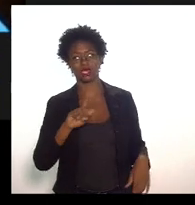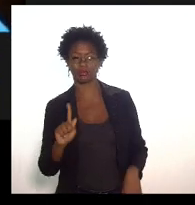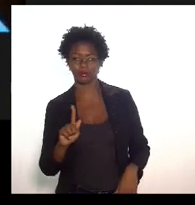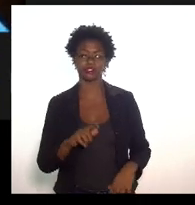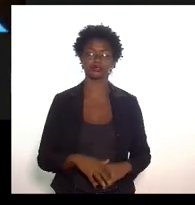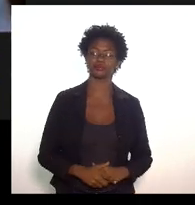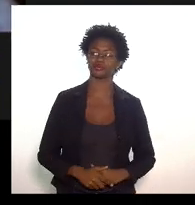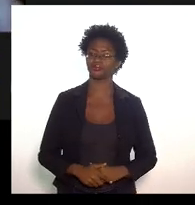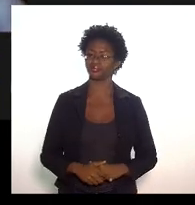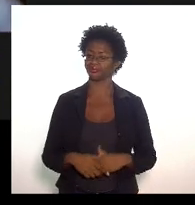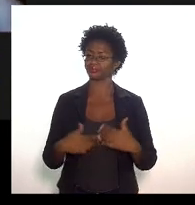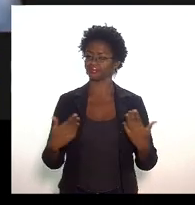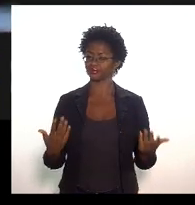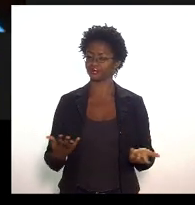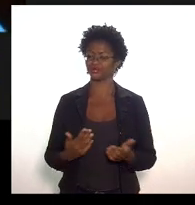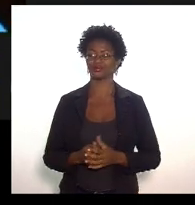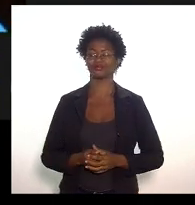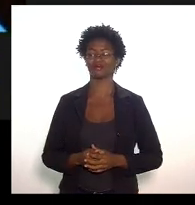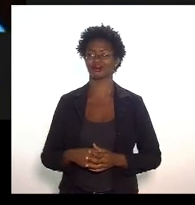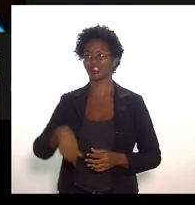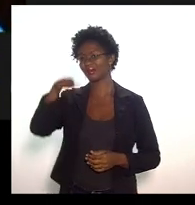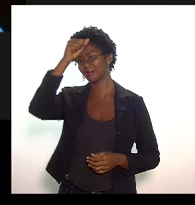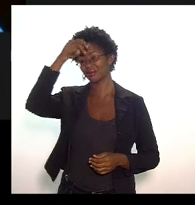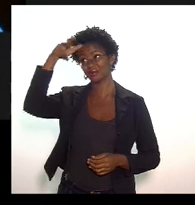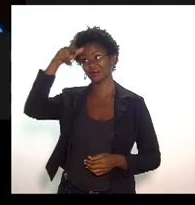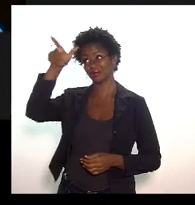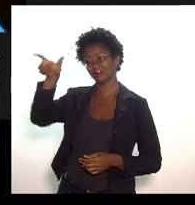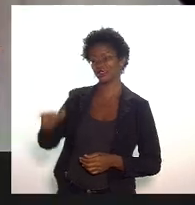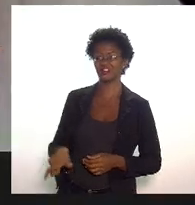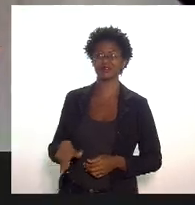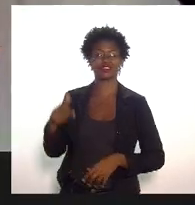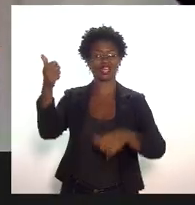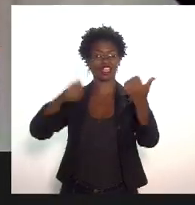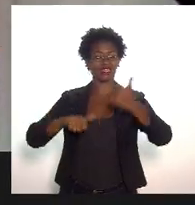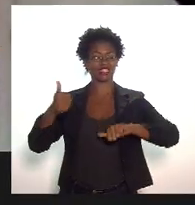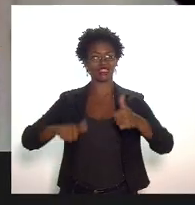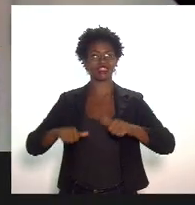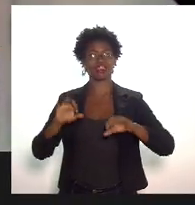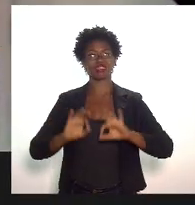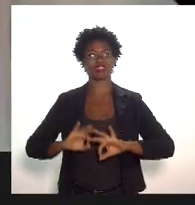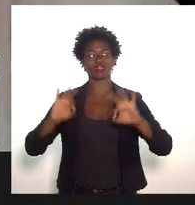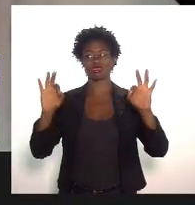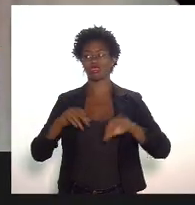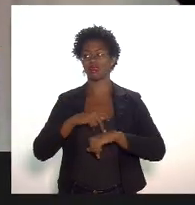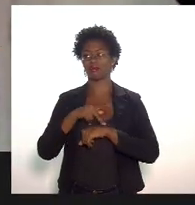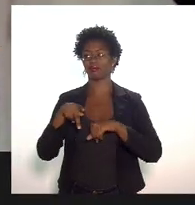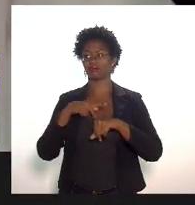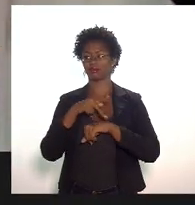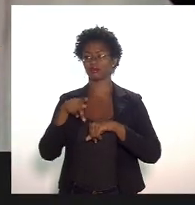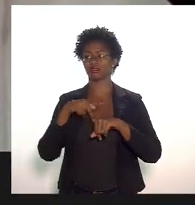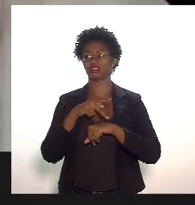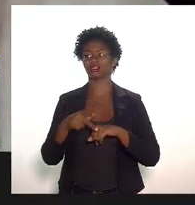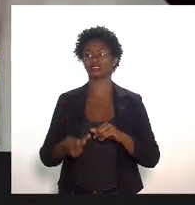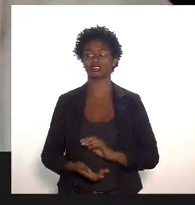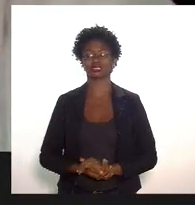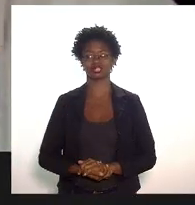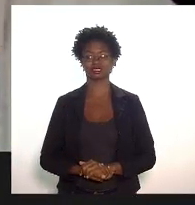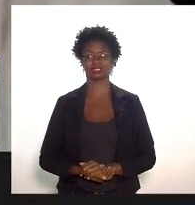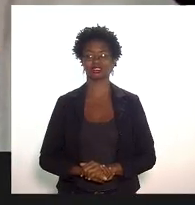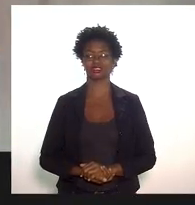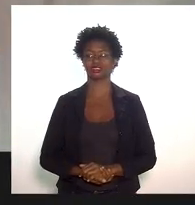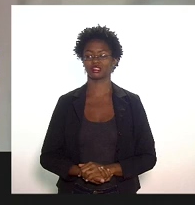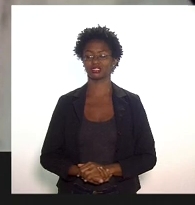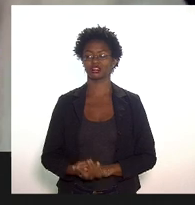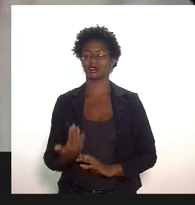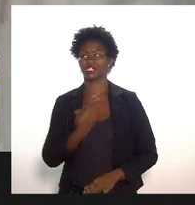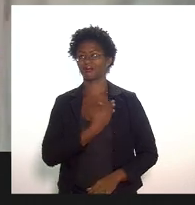foi um dos prefeitos mais bem avaliados desse país. Então, realmente aprendemos muito com você, querido